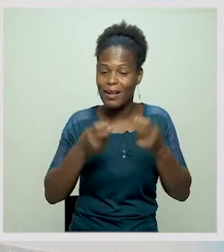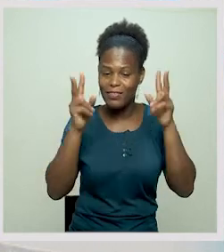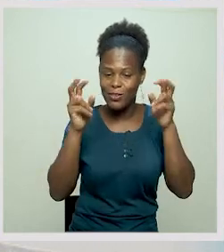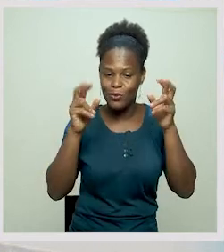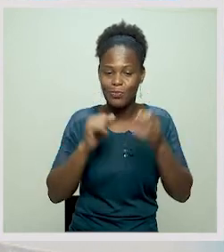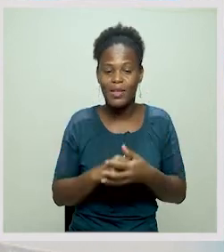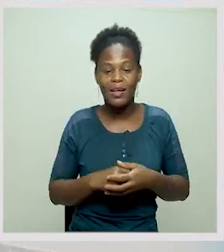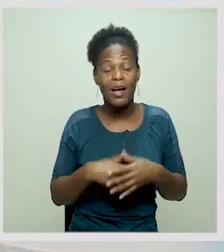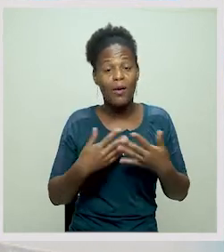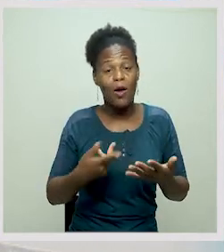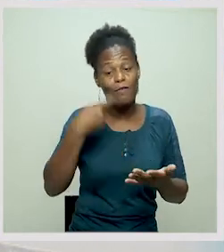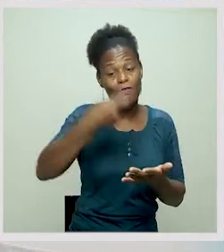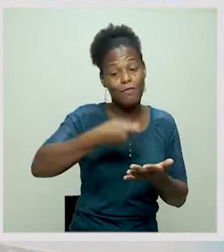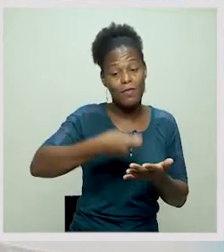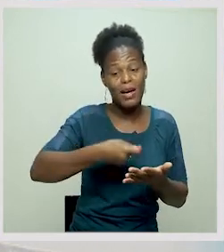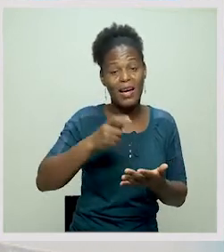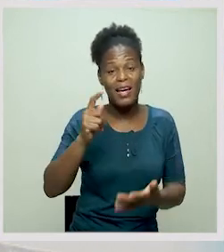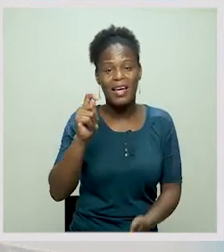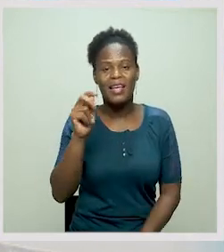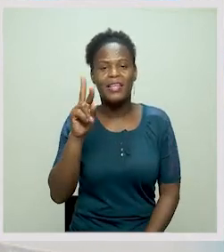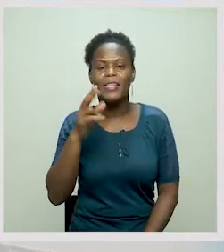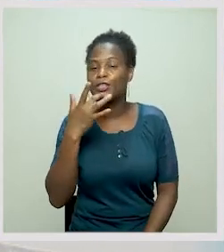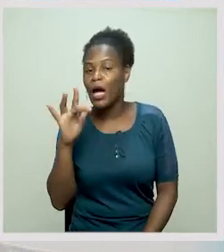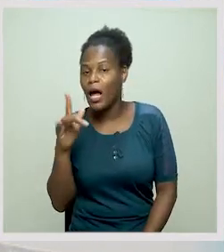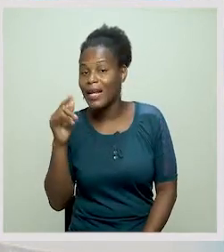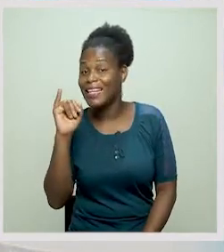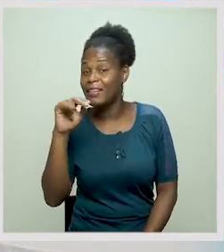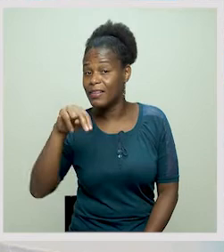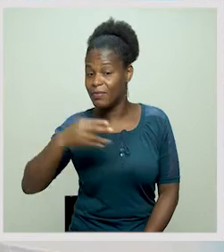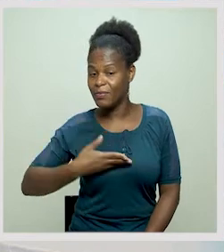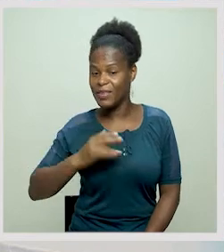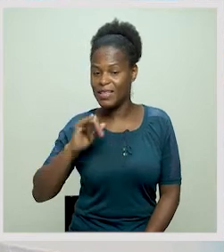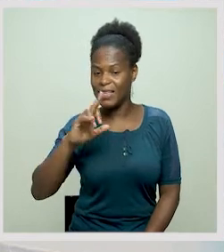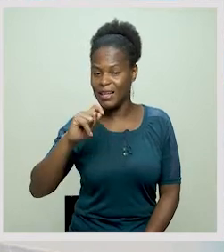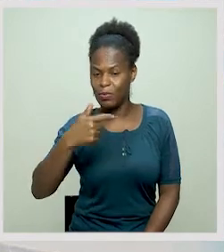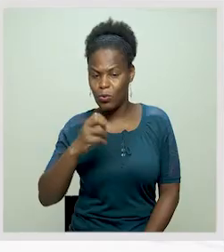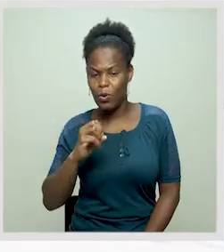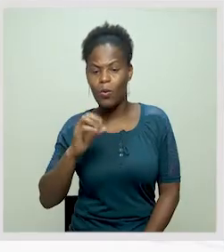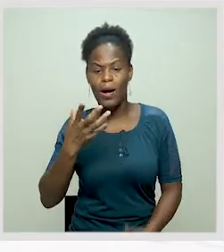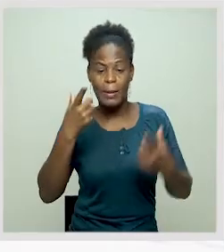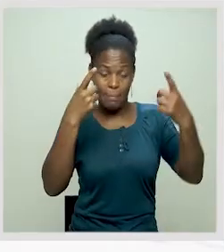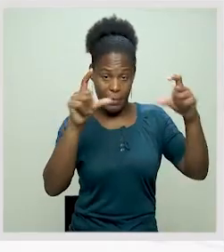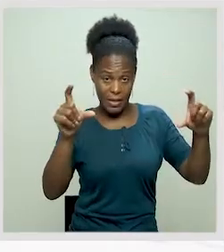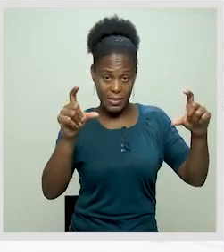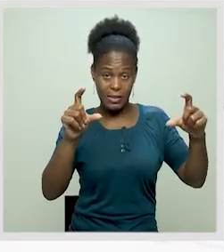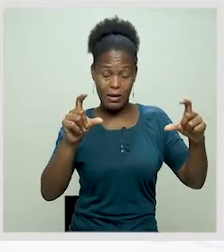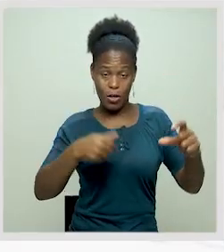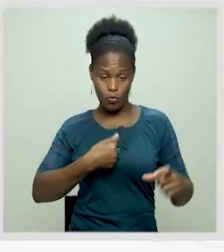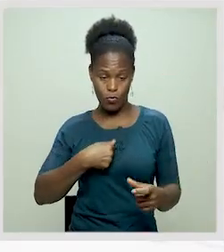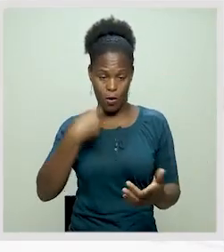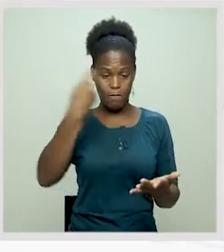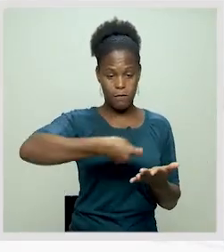o financiamento externo indireto é quando as empresas, para se